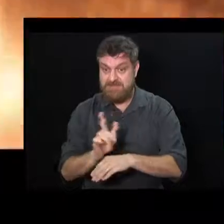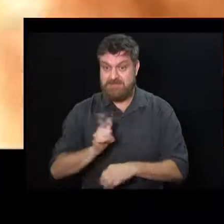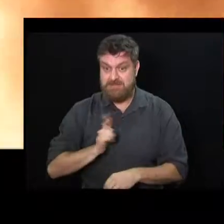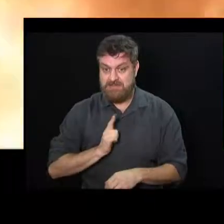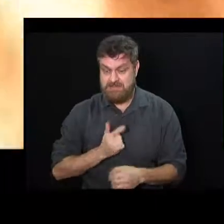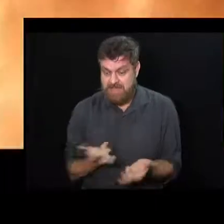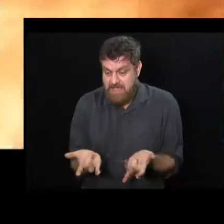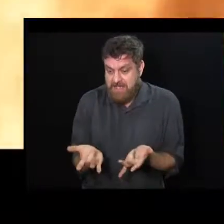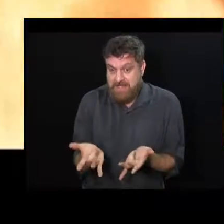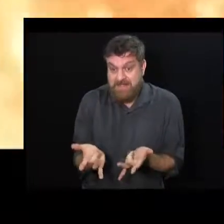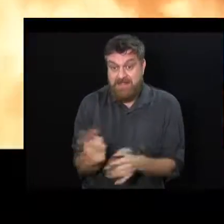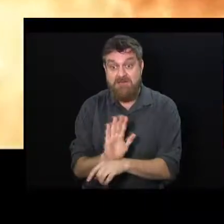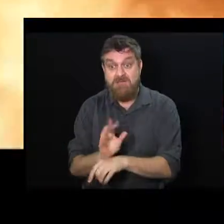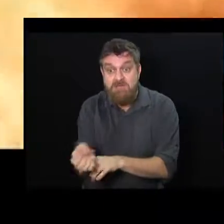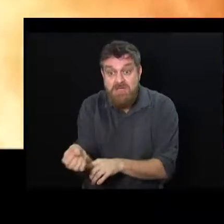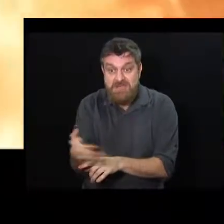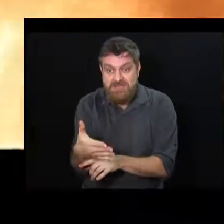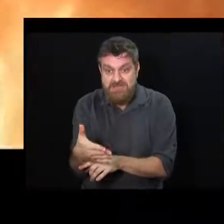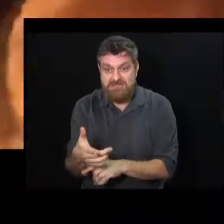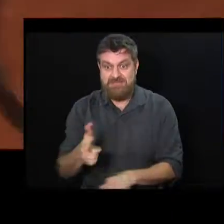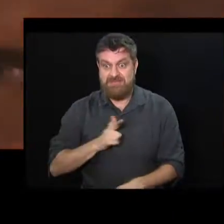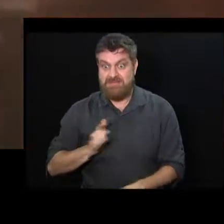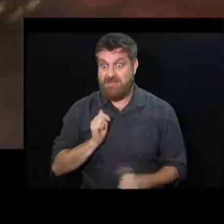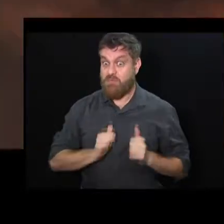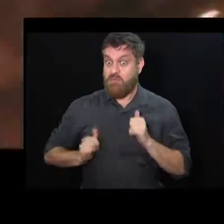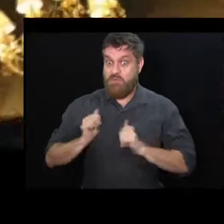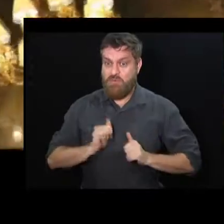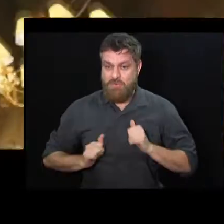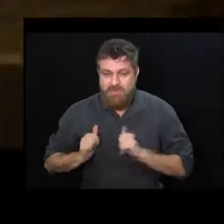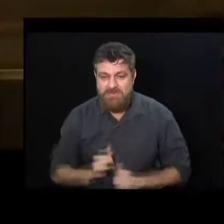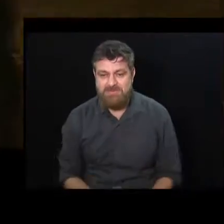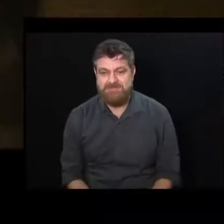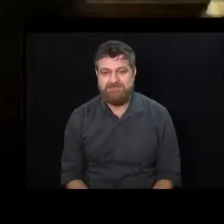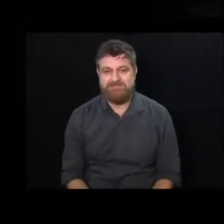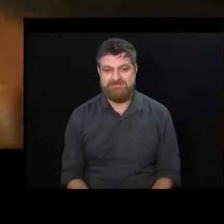O novo filme do Homem-Aranha vem com muito mais ação.